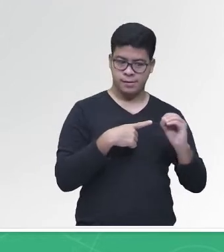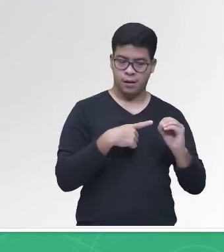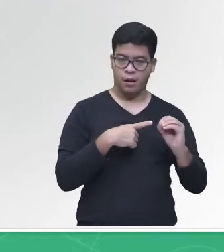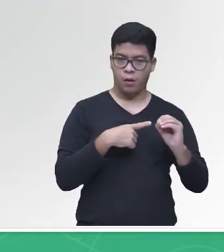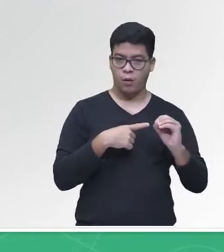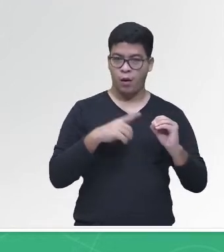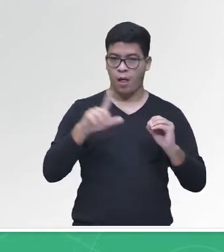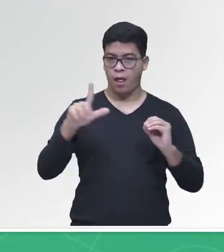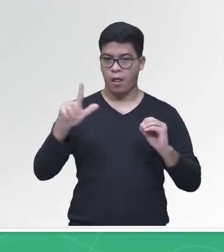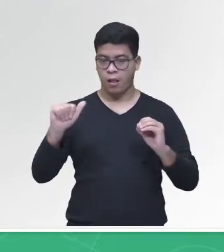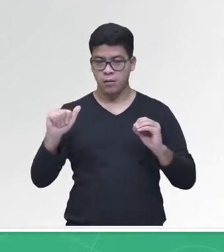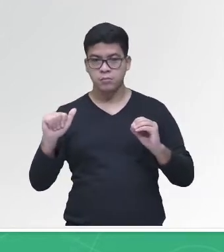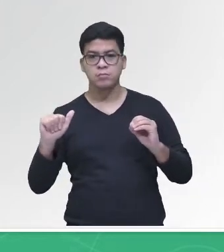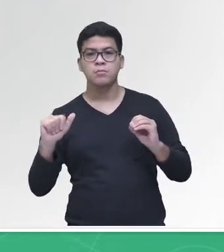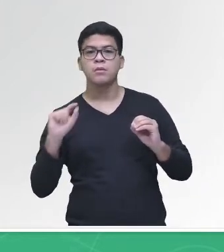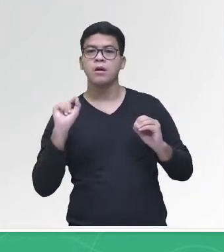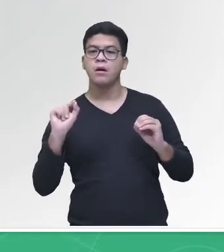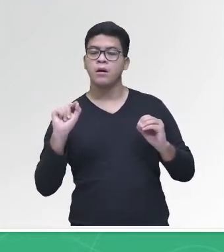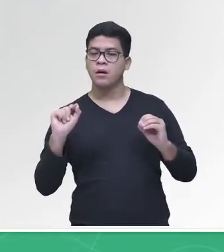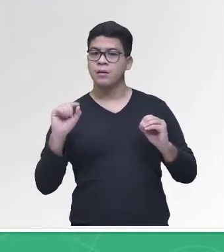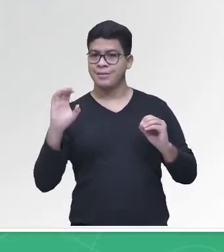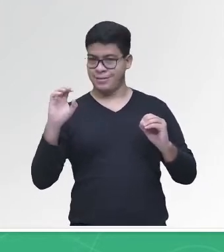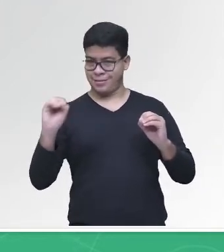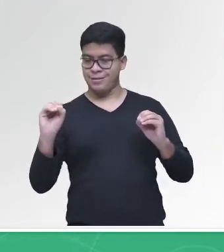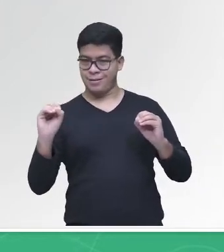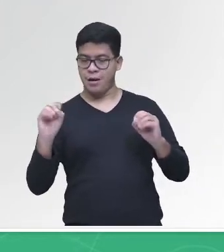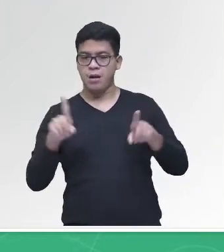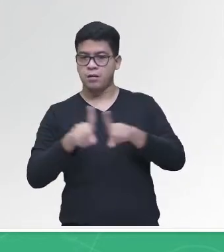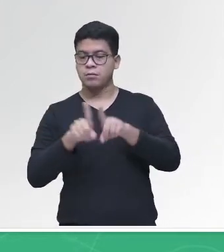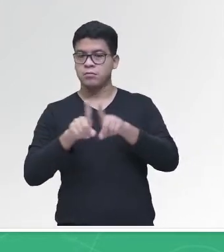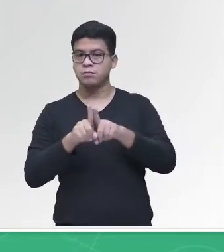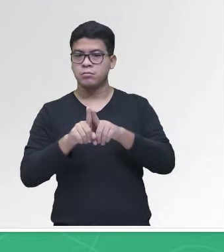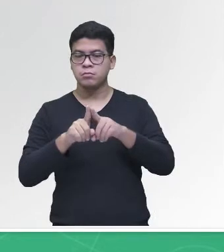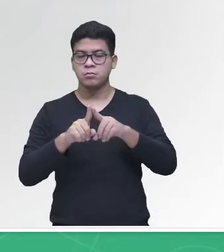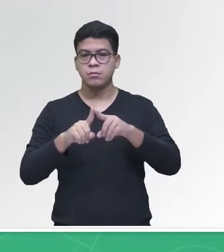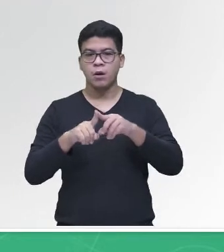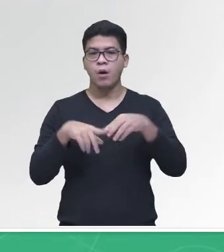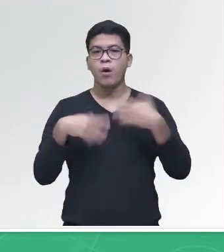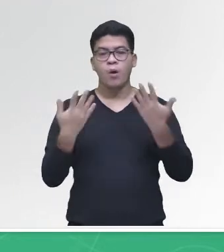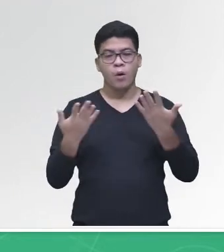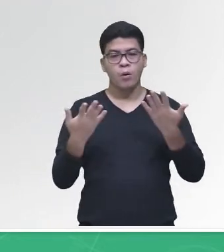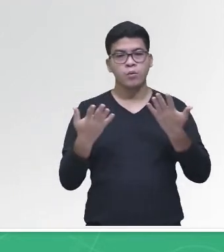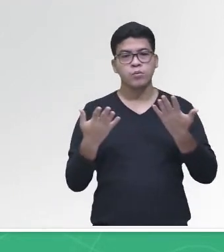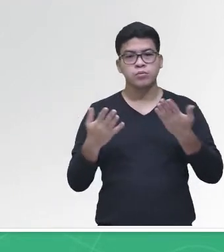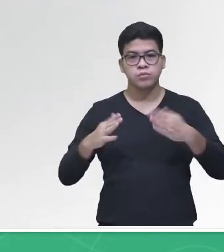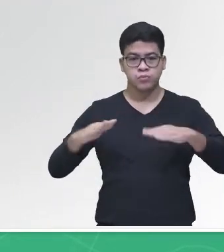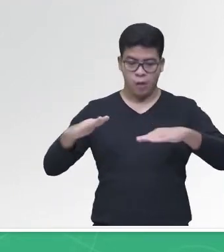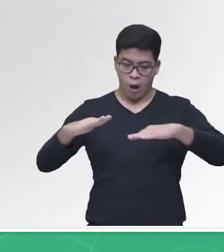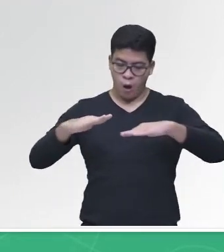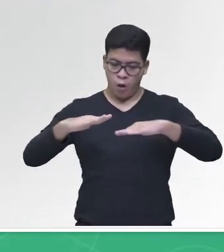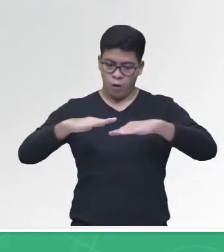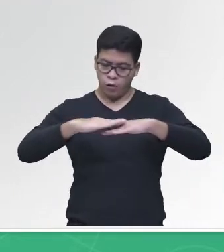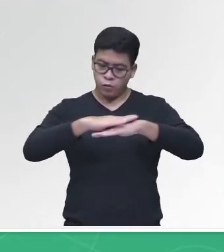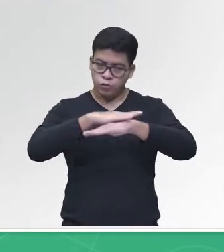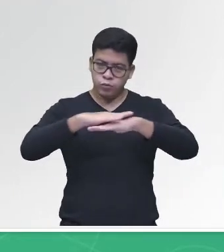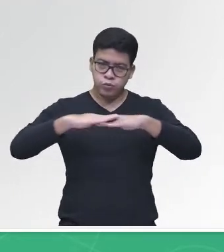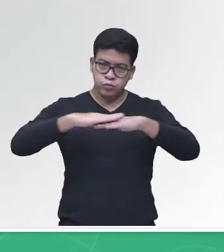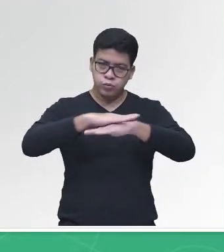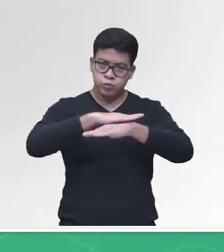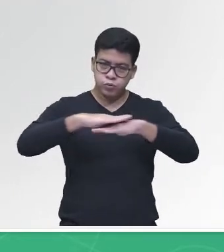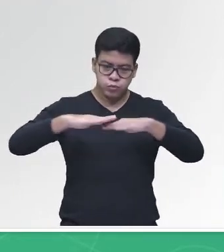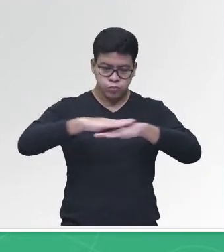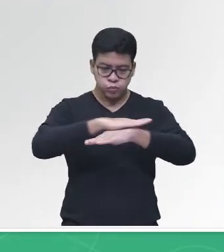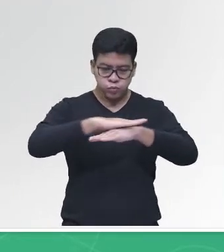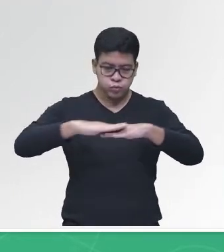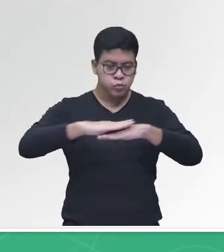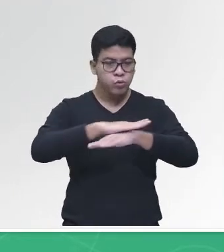corpos isolantes e eletricamente neutros. Qual vai ser a minha causa? Eu irei atritá-los, os